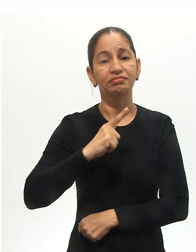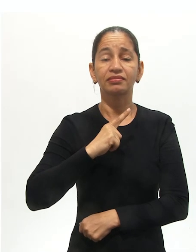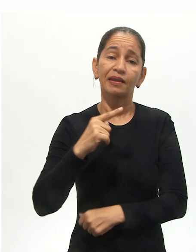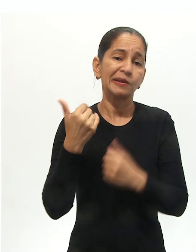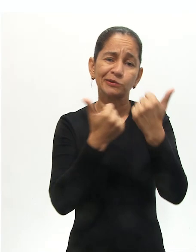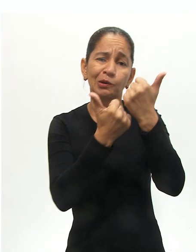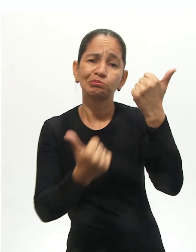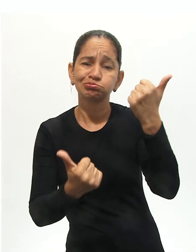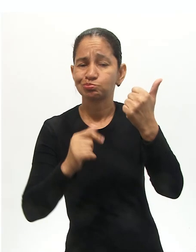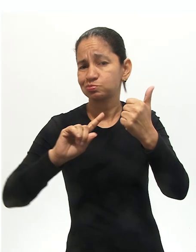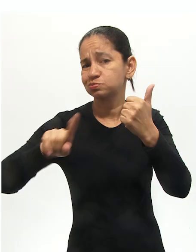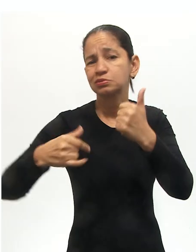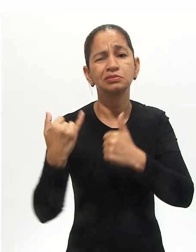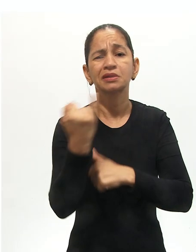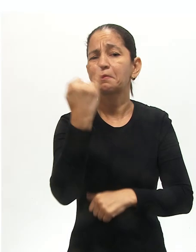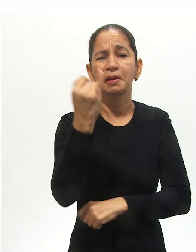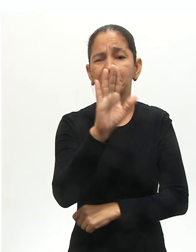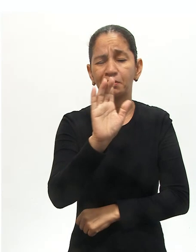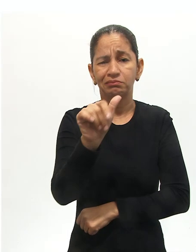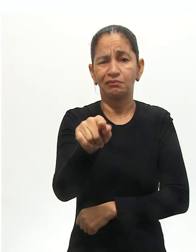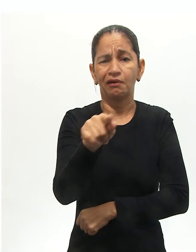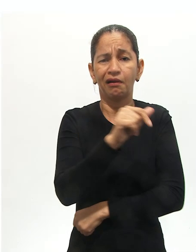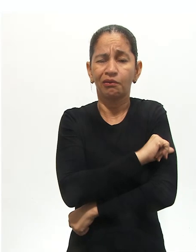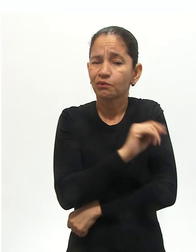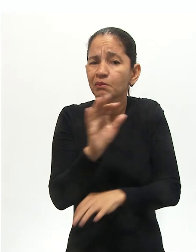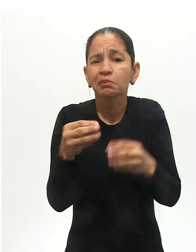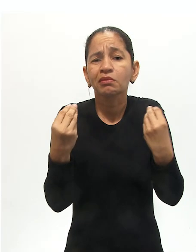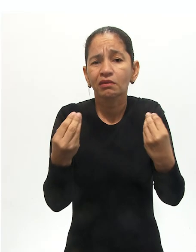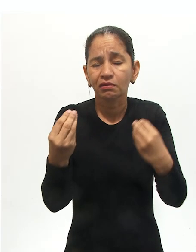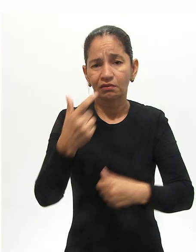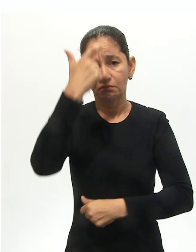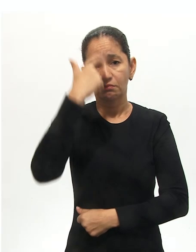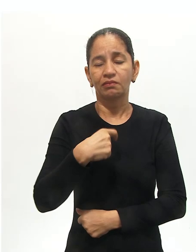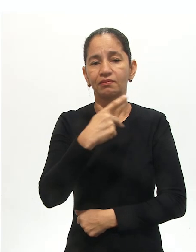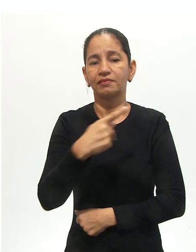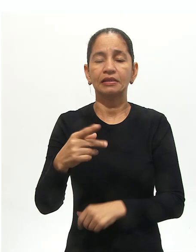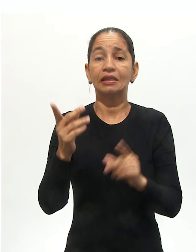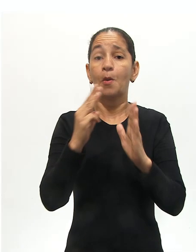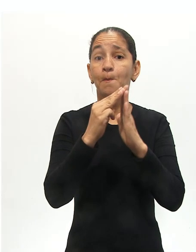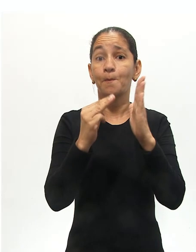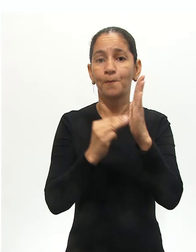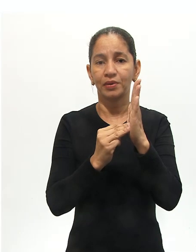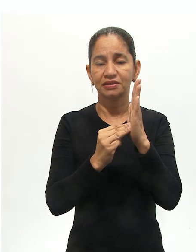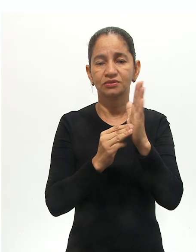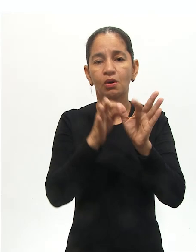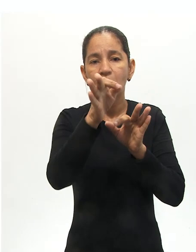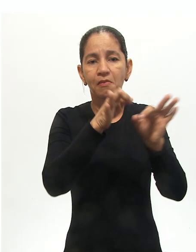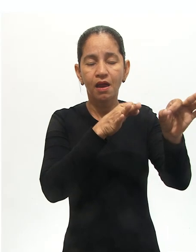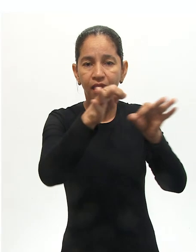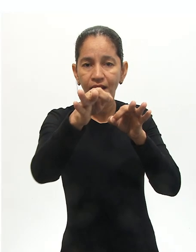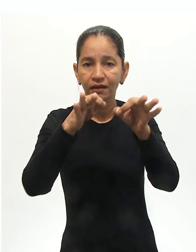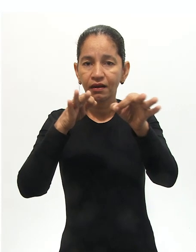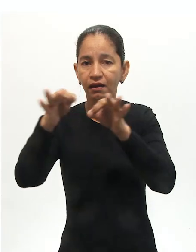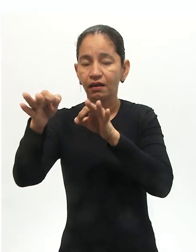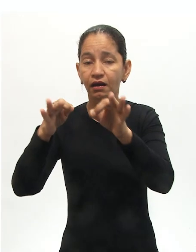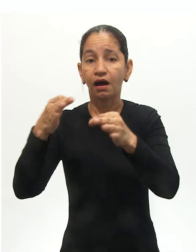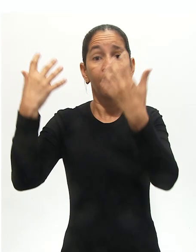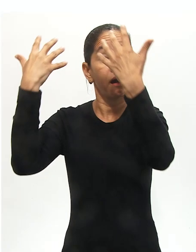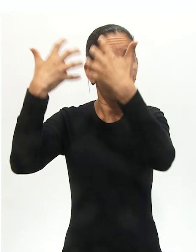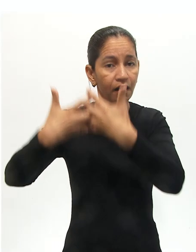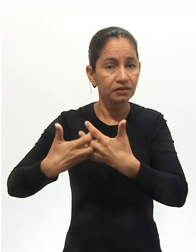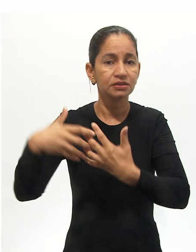alunos, eles são secundários, eles não são mais importantes. O foco é na